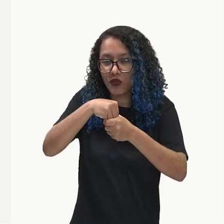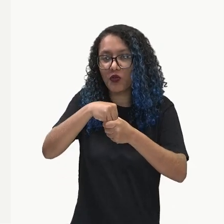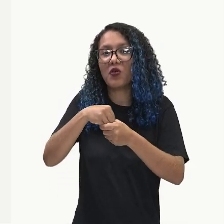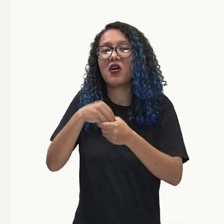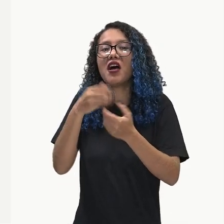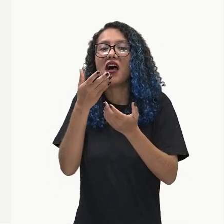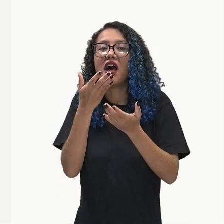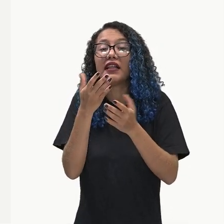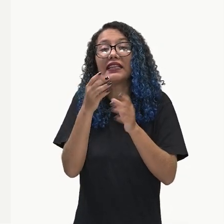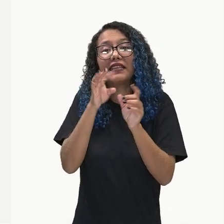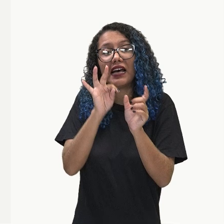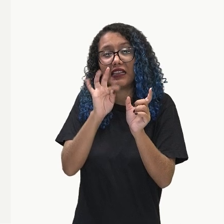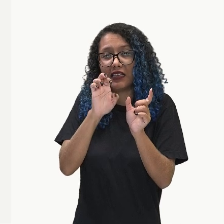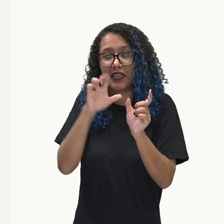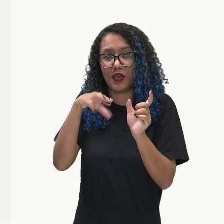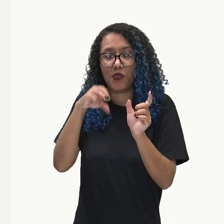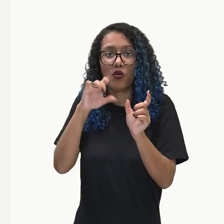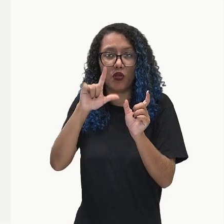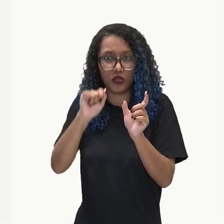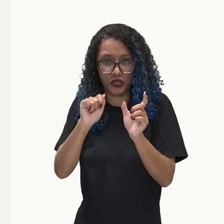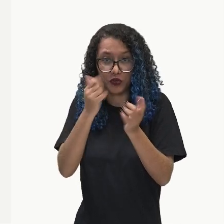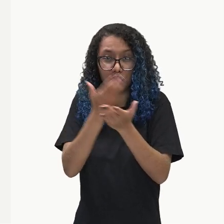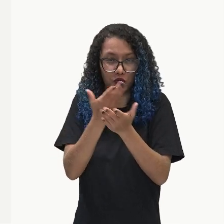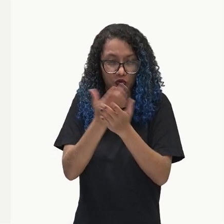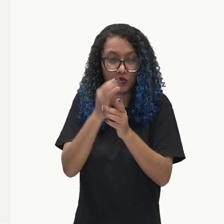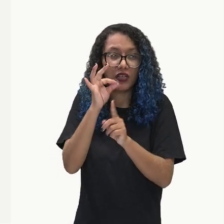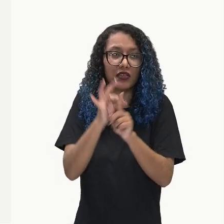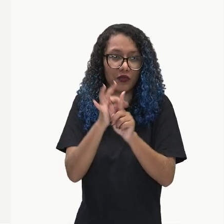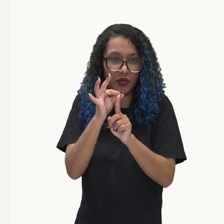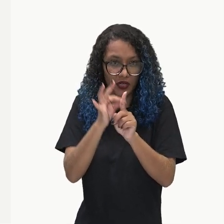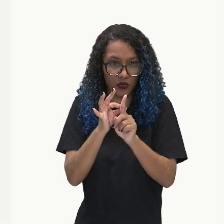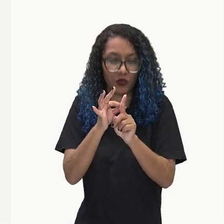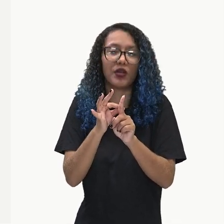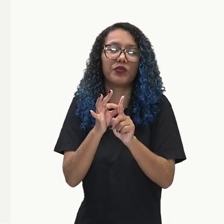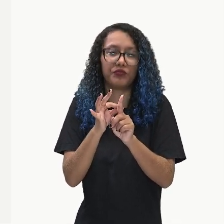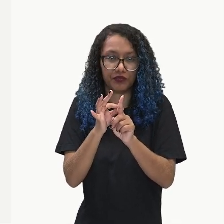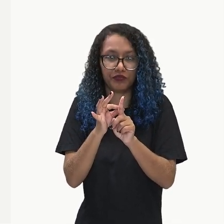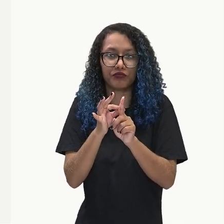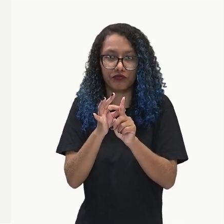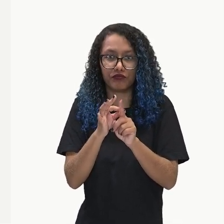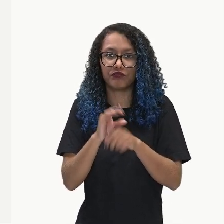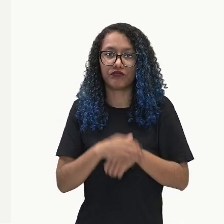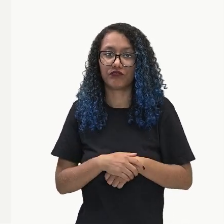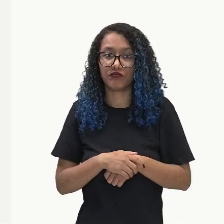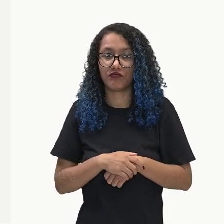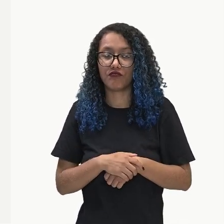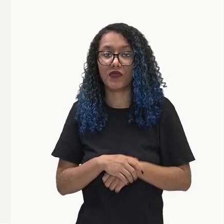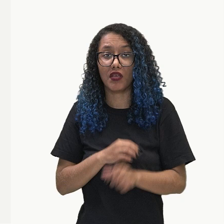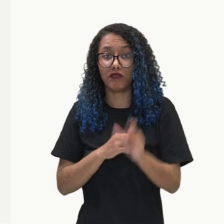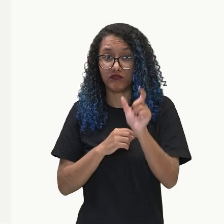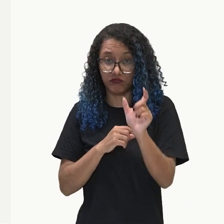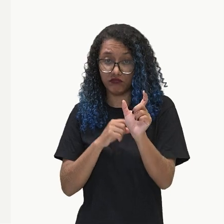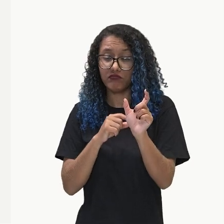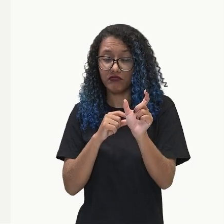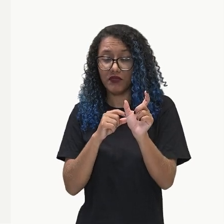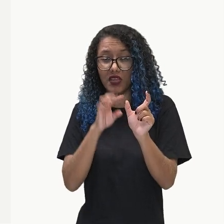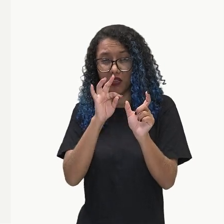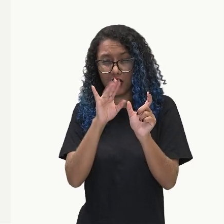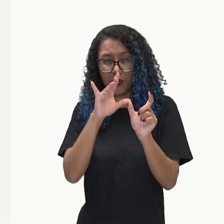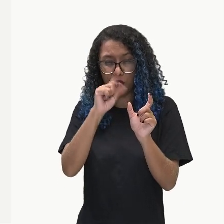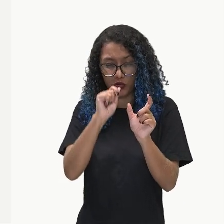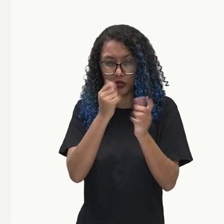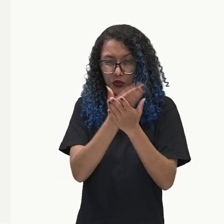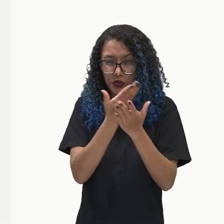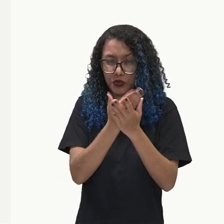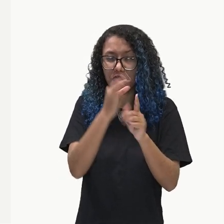A termometria é o ramo, uma divisão da termologia que será responsável por